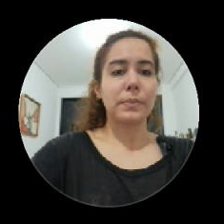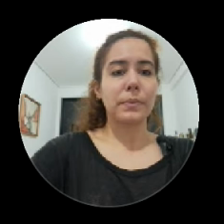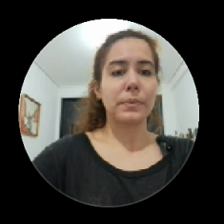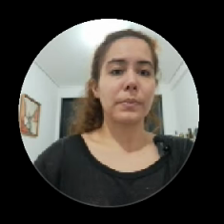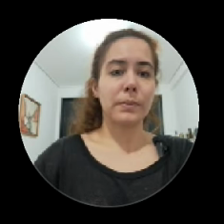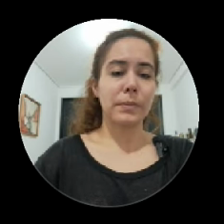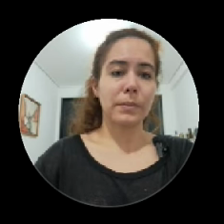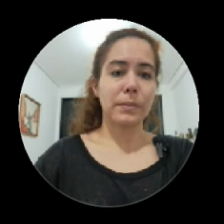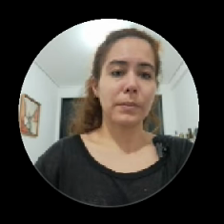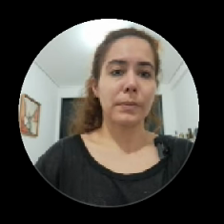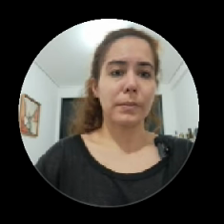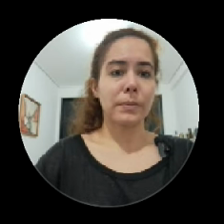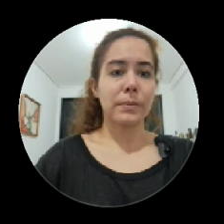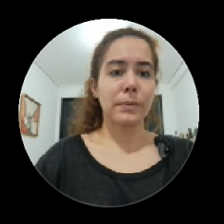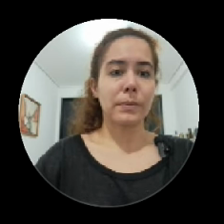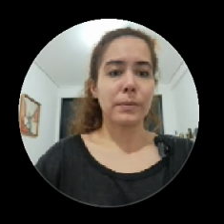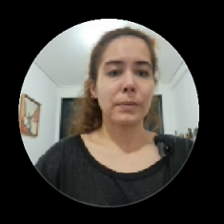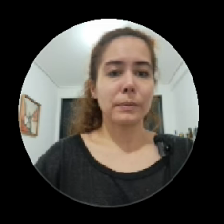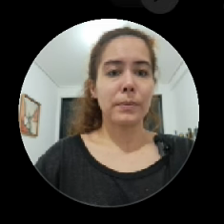Essa é só